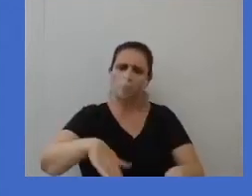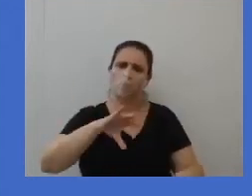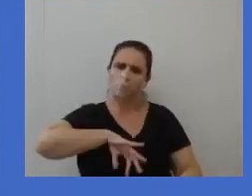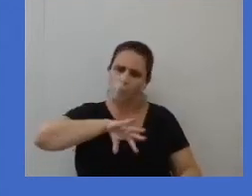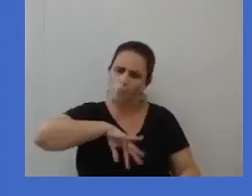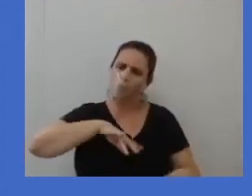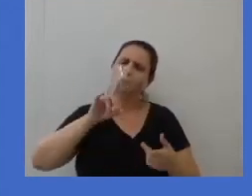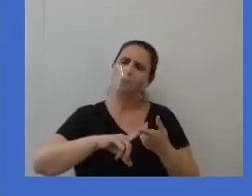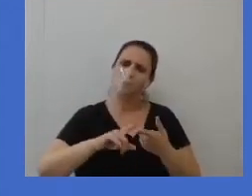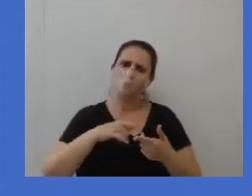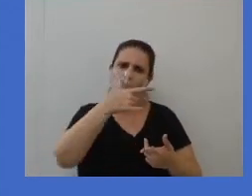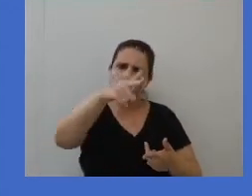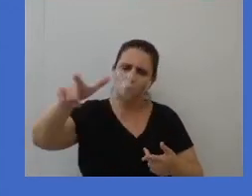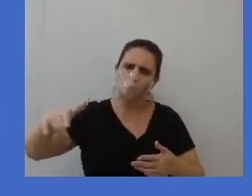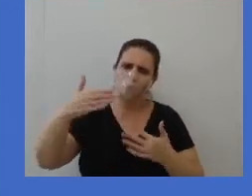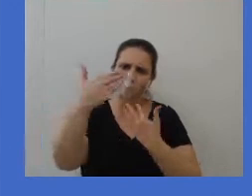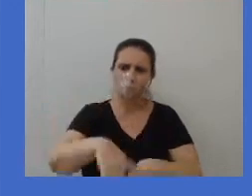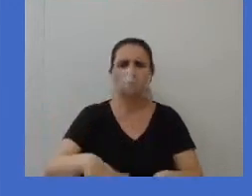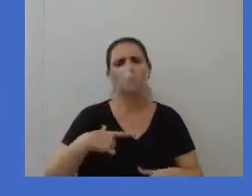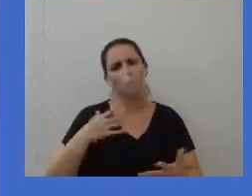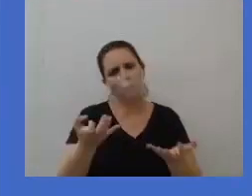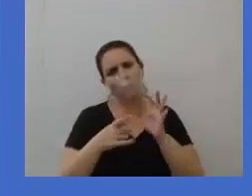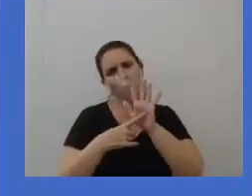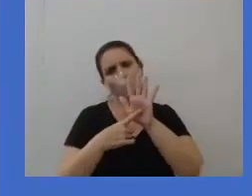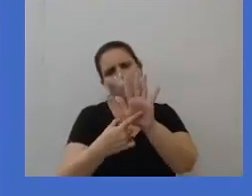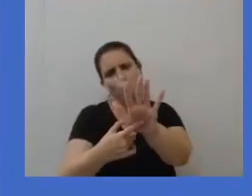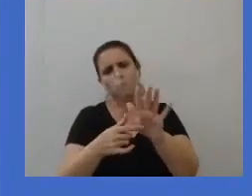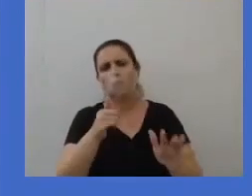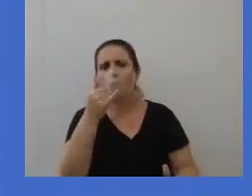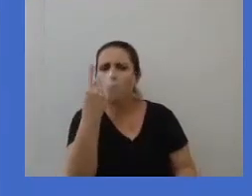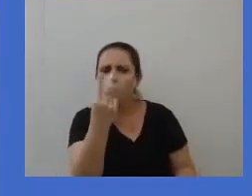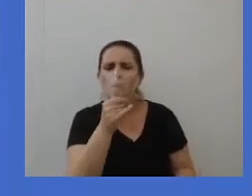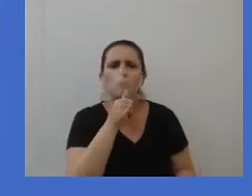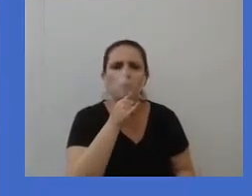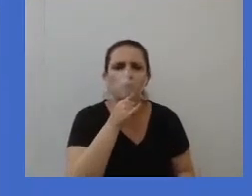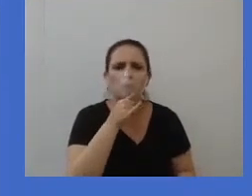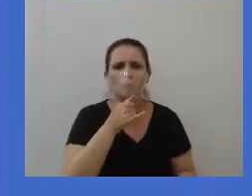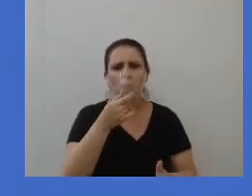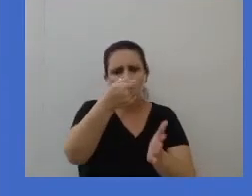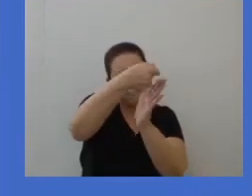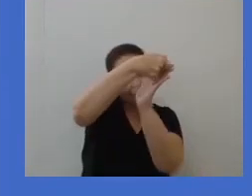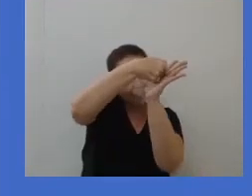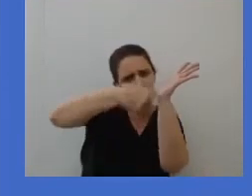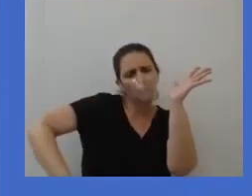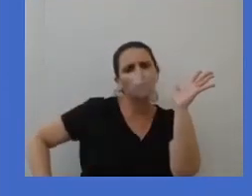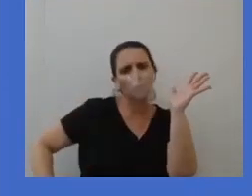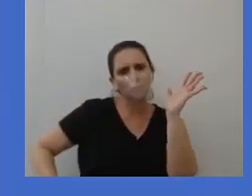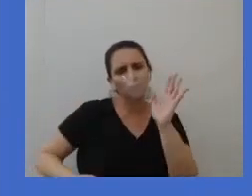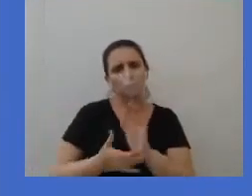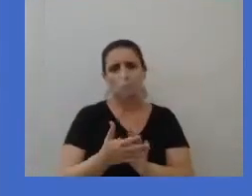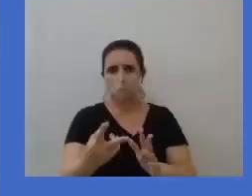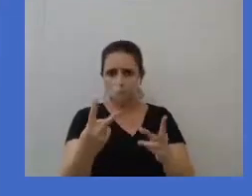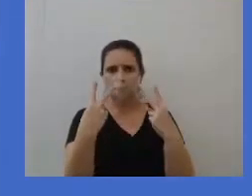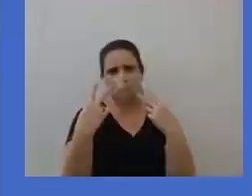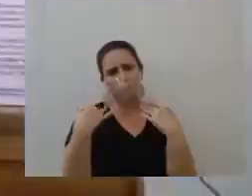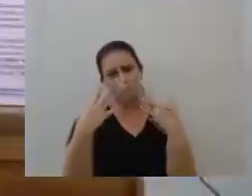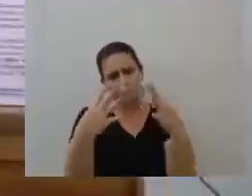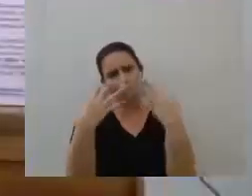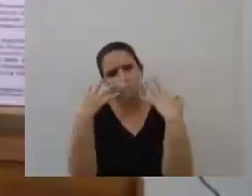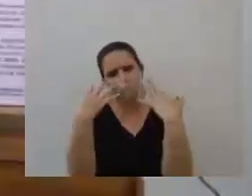demais provas, mas eu trouxe um exemplo só. Eu trouxe um exemplo da redação. Olha aqui para mim, por